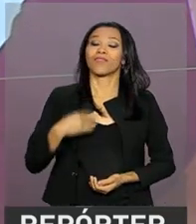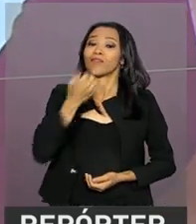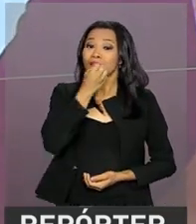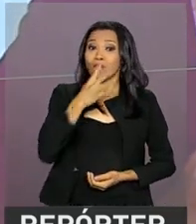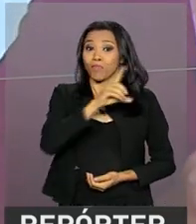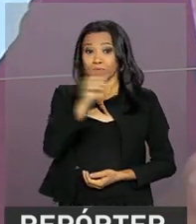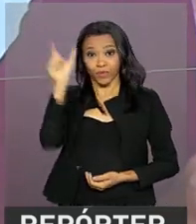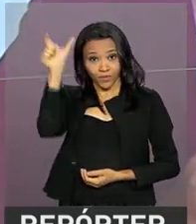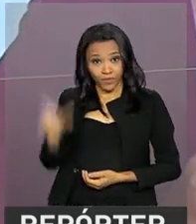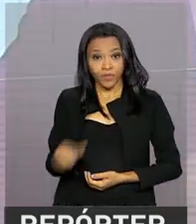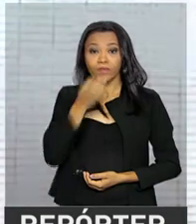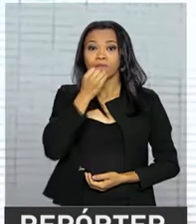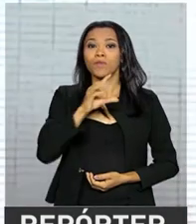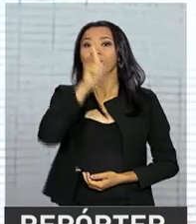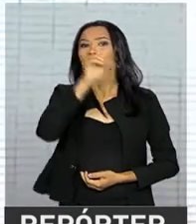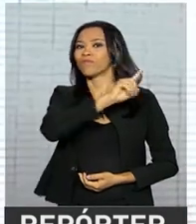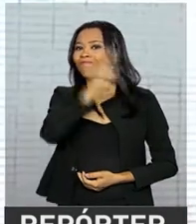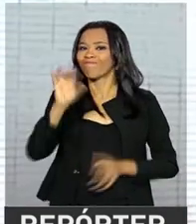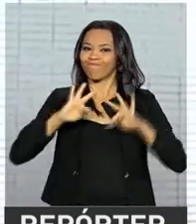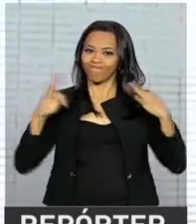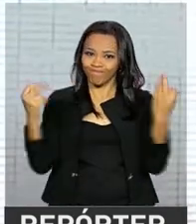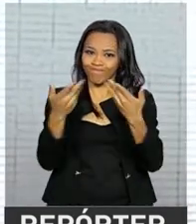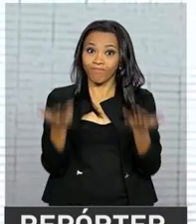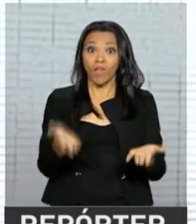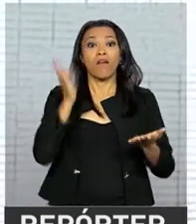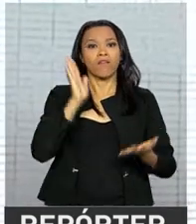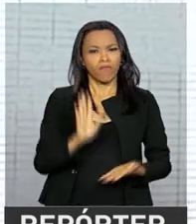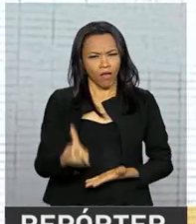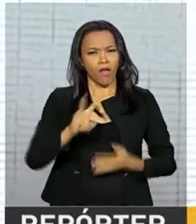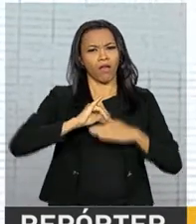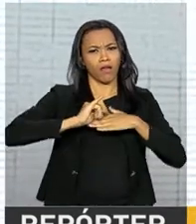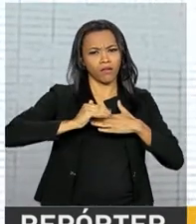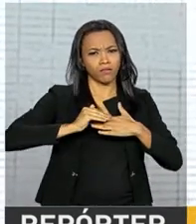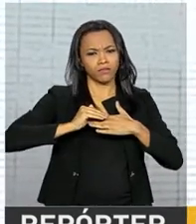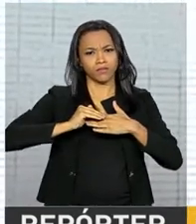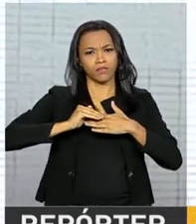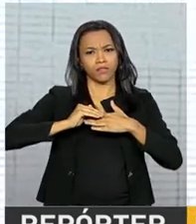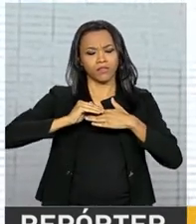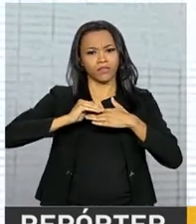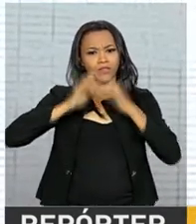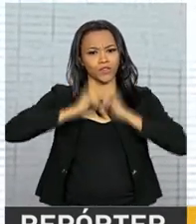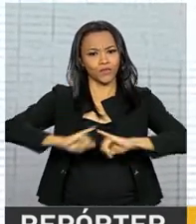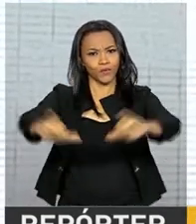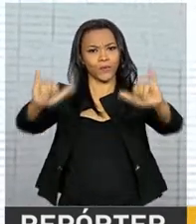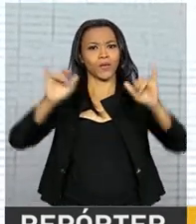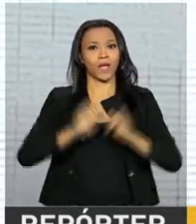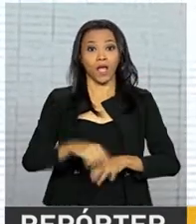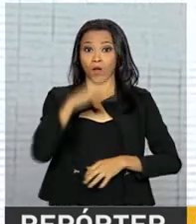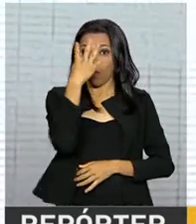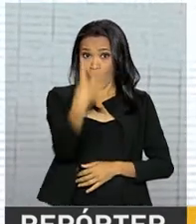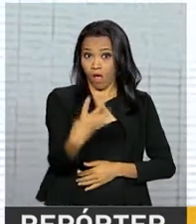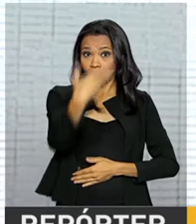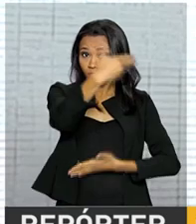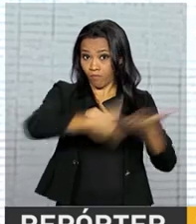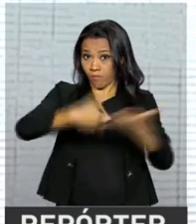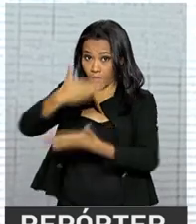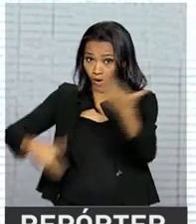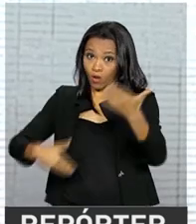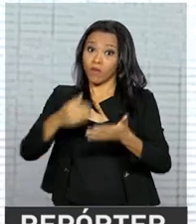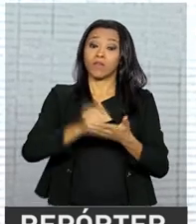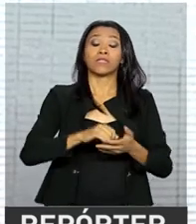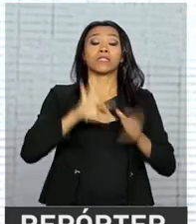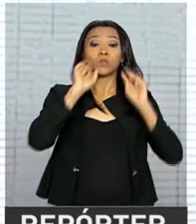Leandro Um bom dia a todos vão ser divulgadas as notas das quatro as notas das quatro provas eh ciências